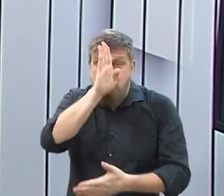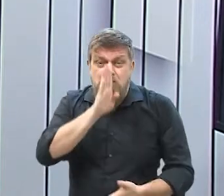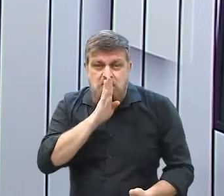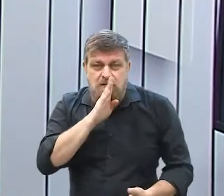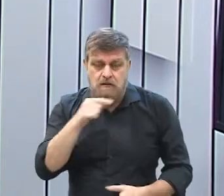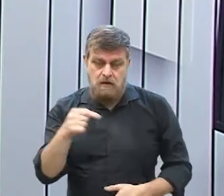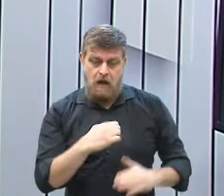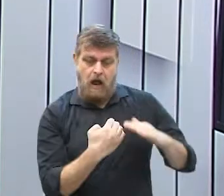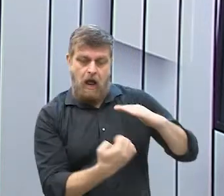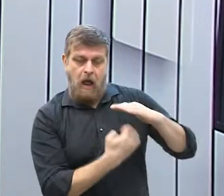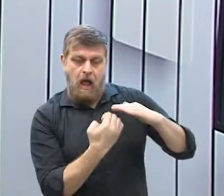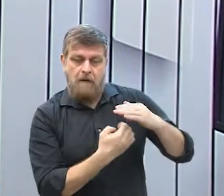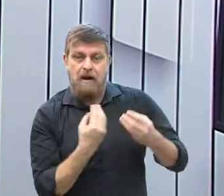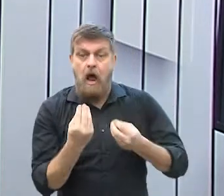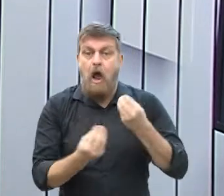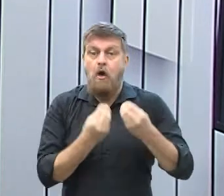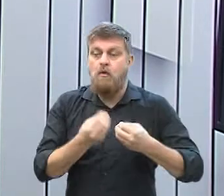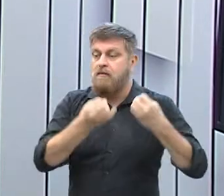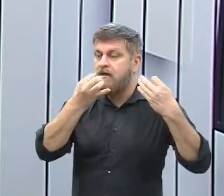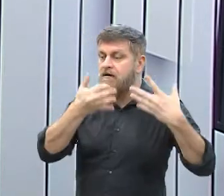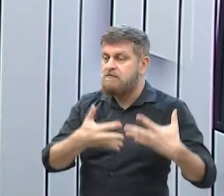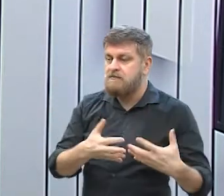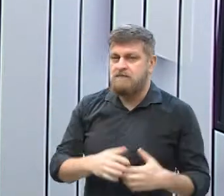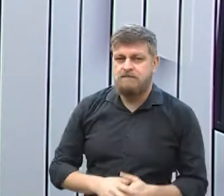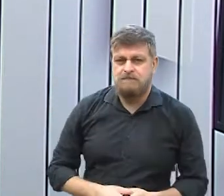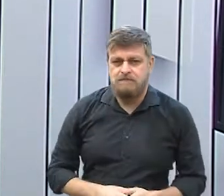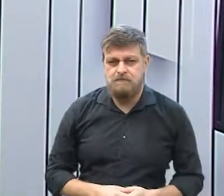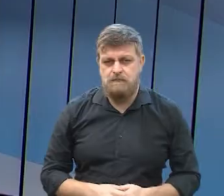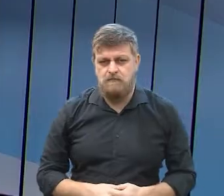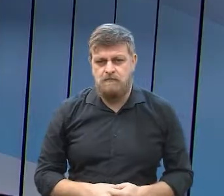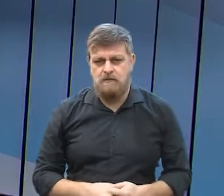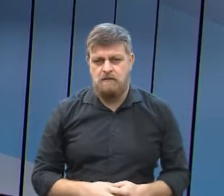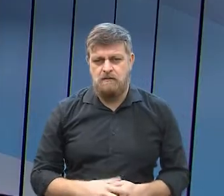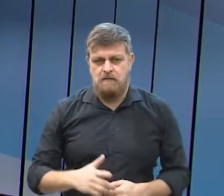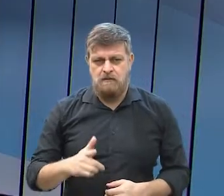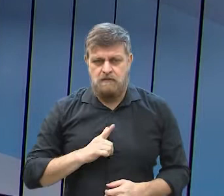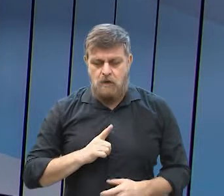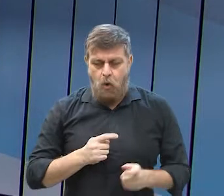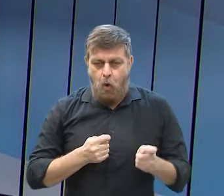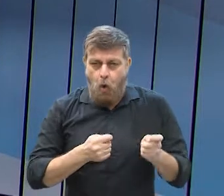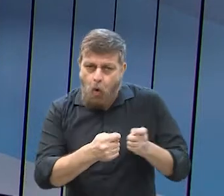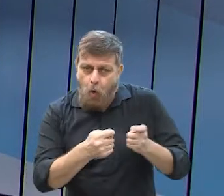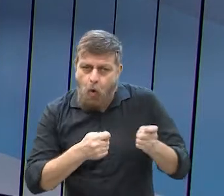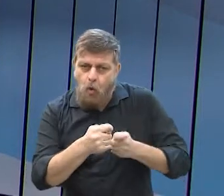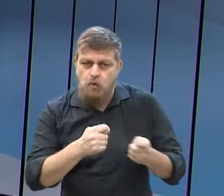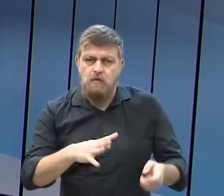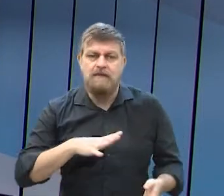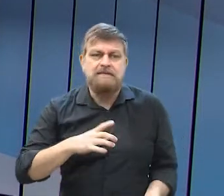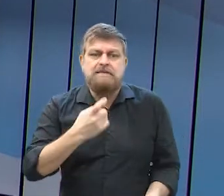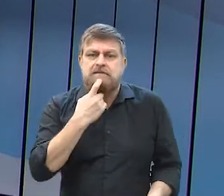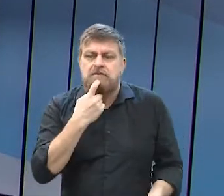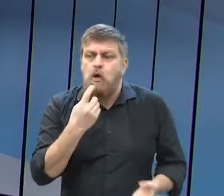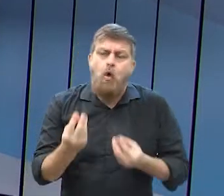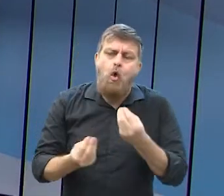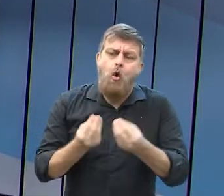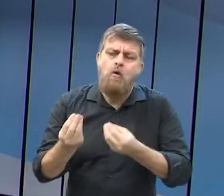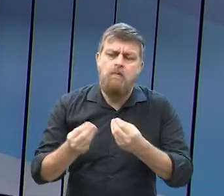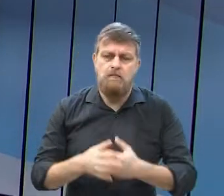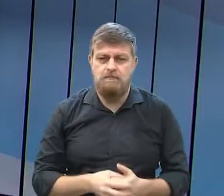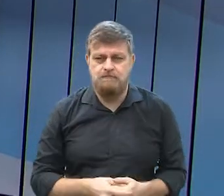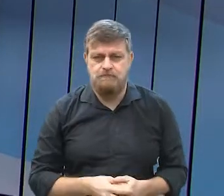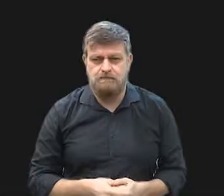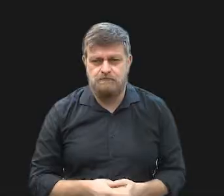a empresa justificaria esse impacto? Controle que o município teria, vereador?